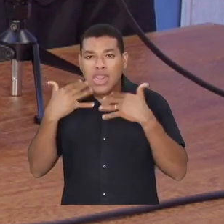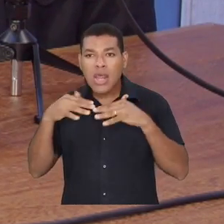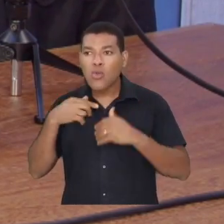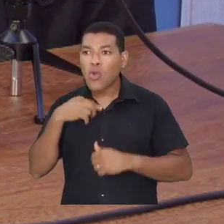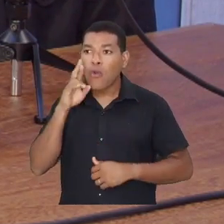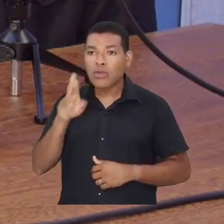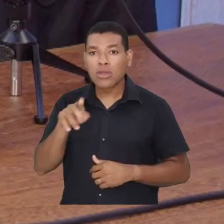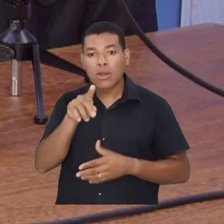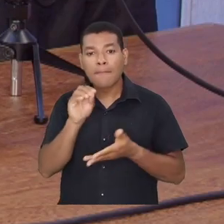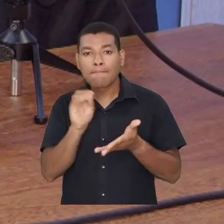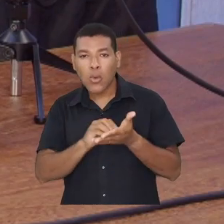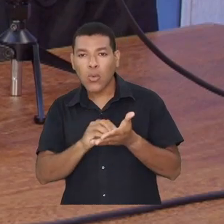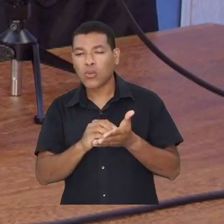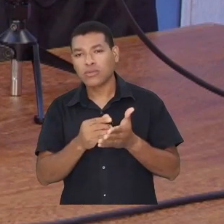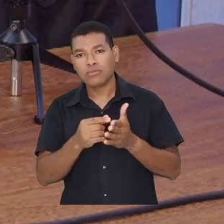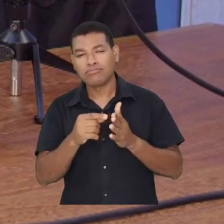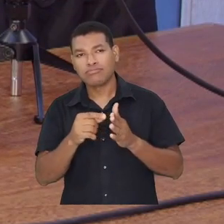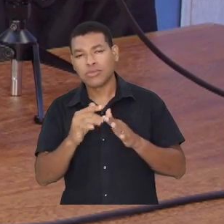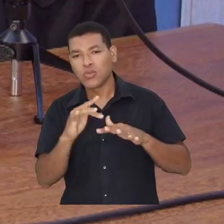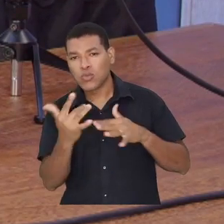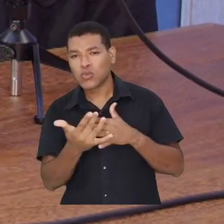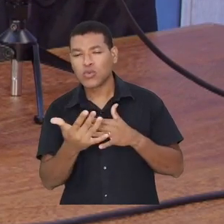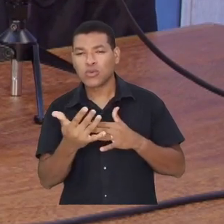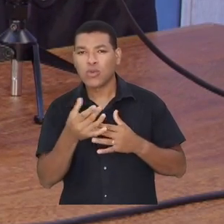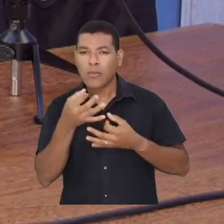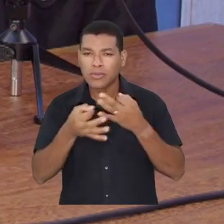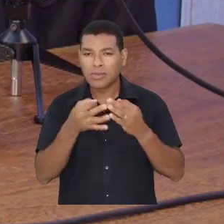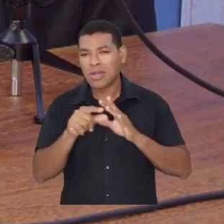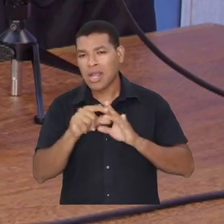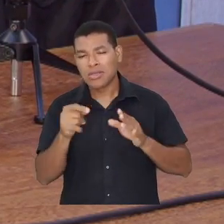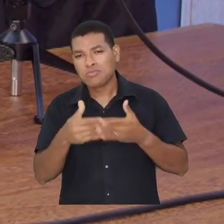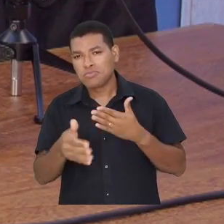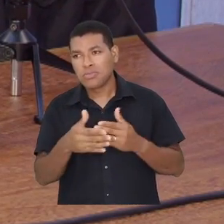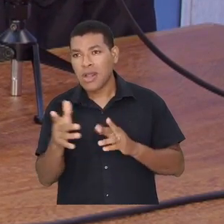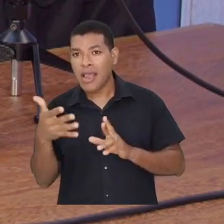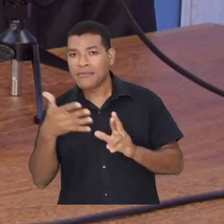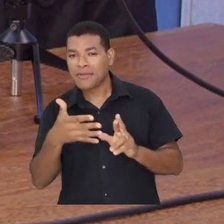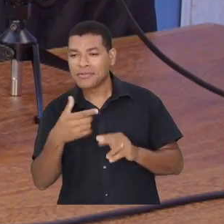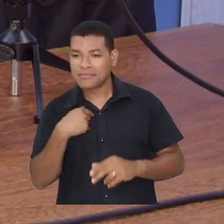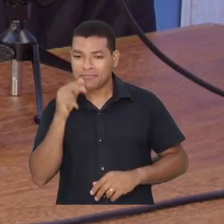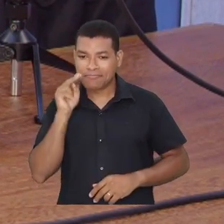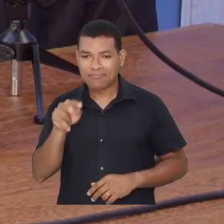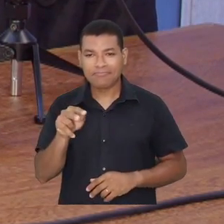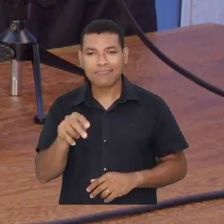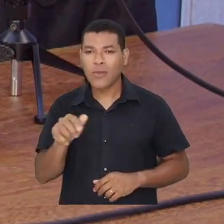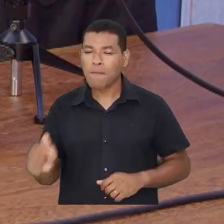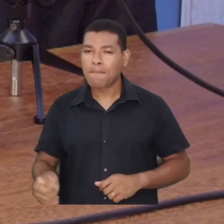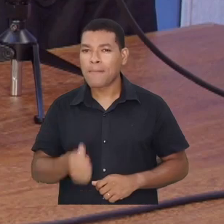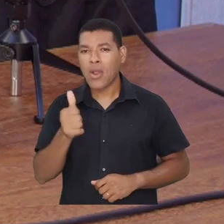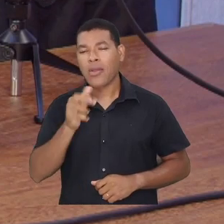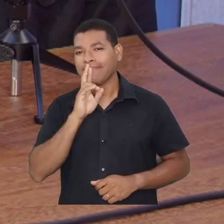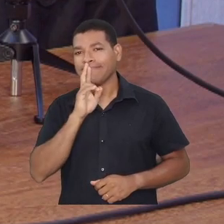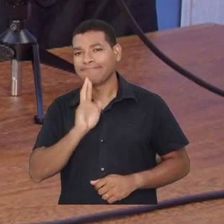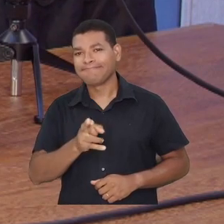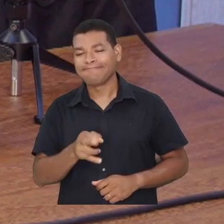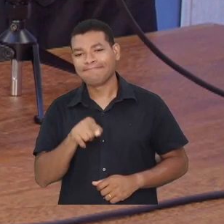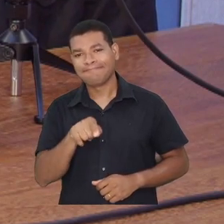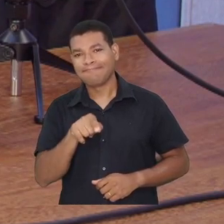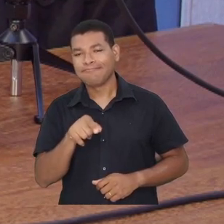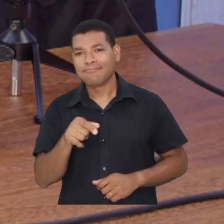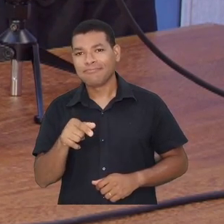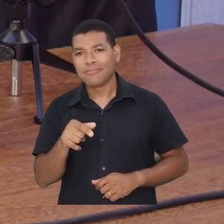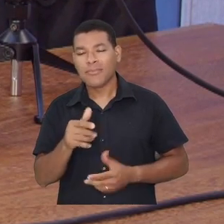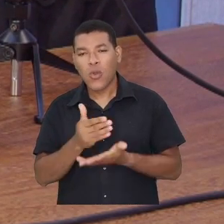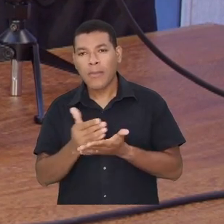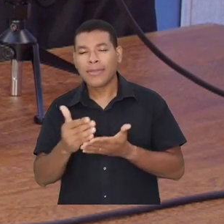ela repostou, ou que depois ela comentou, para mim esse é o melhor resultado que tem, é quando